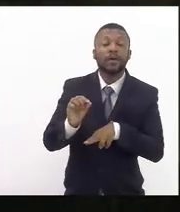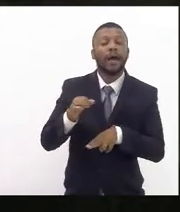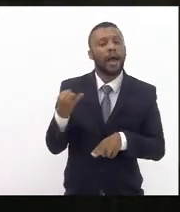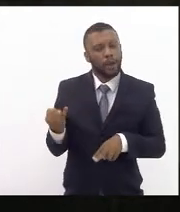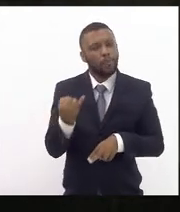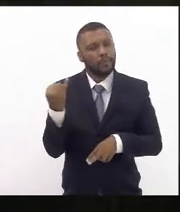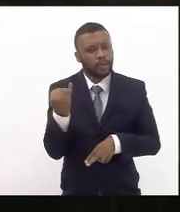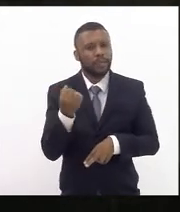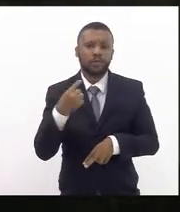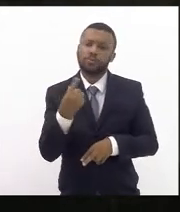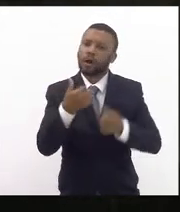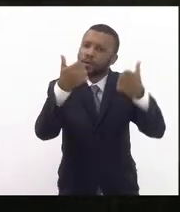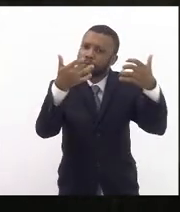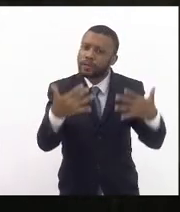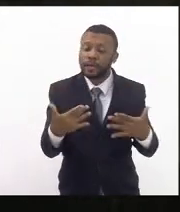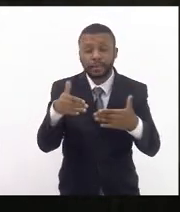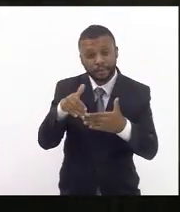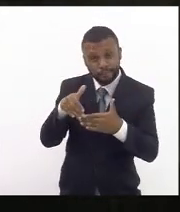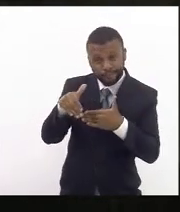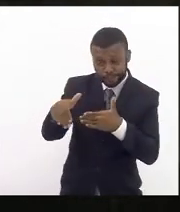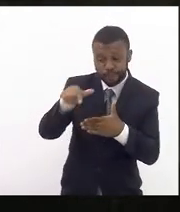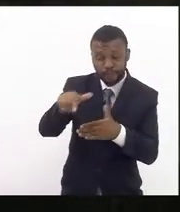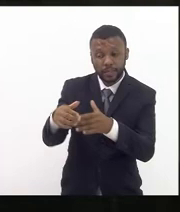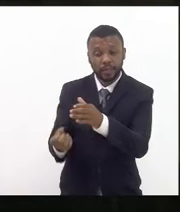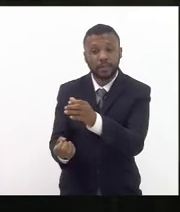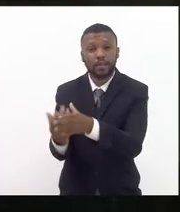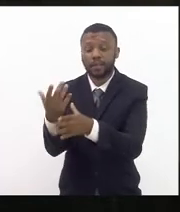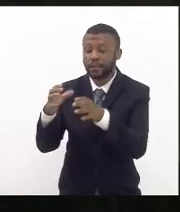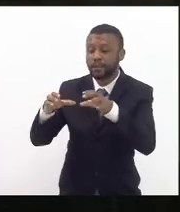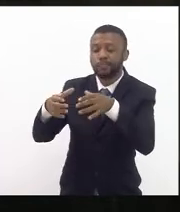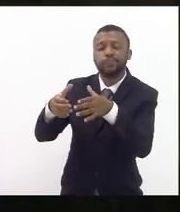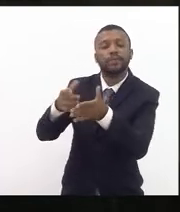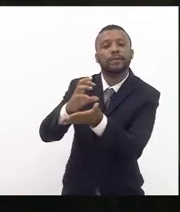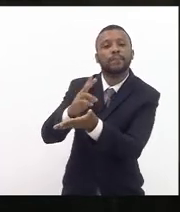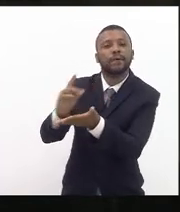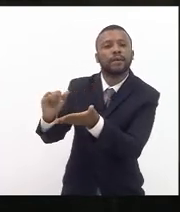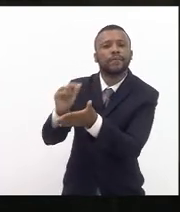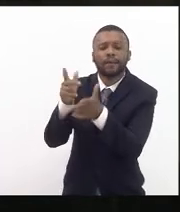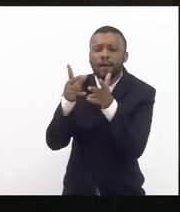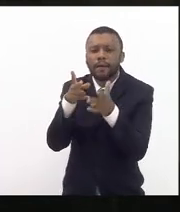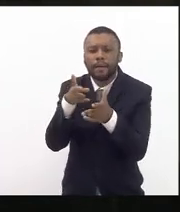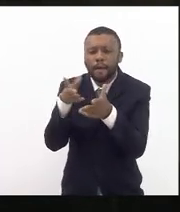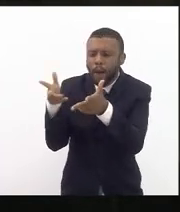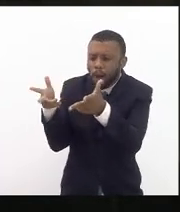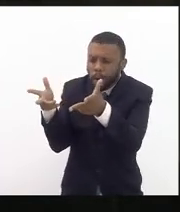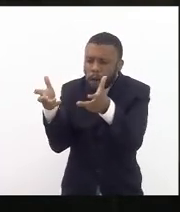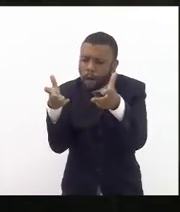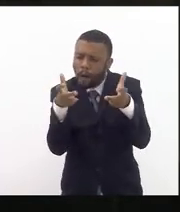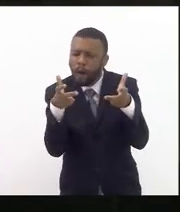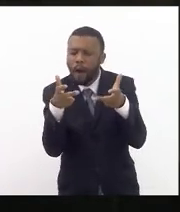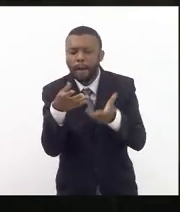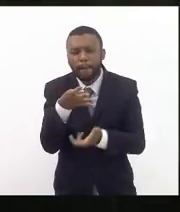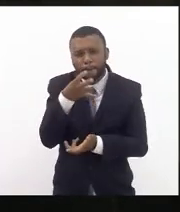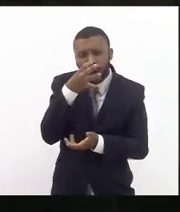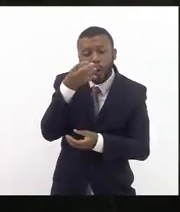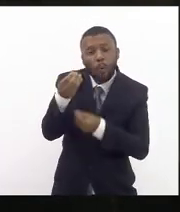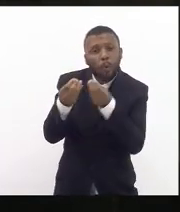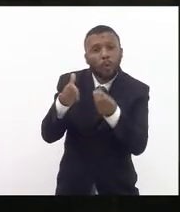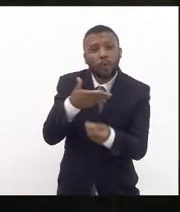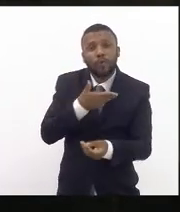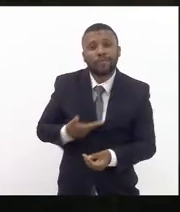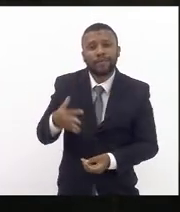dizer que, a partir dessa CPI, vamos observar a forma que o governo